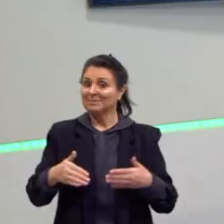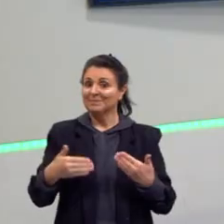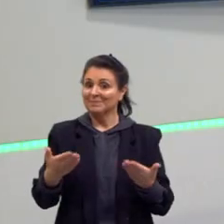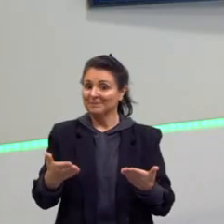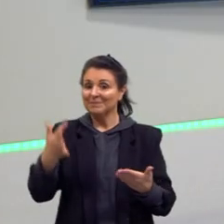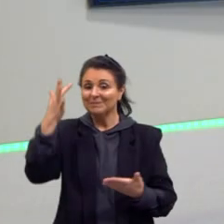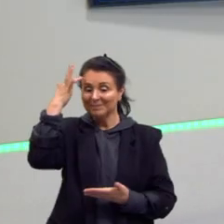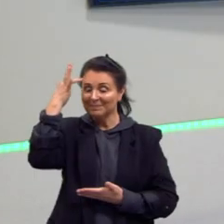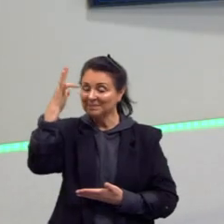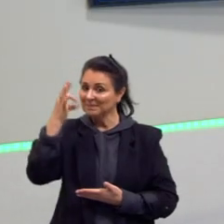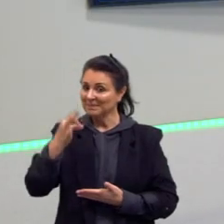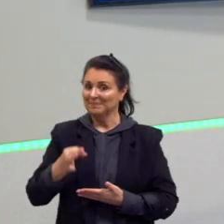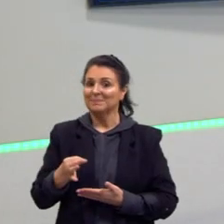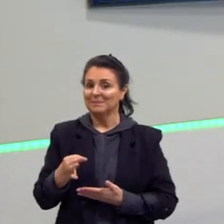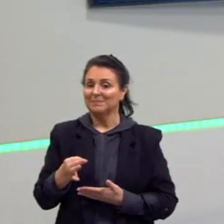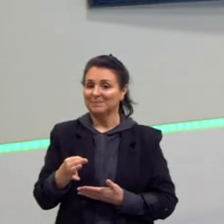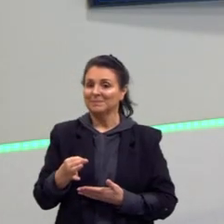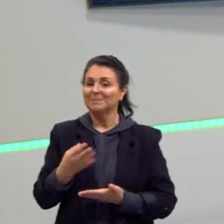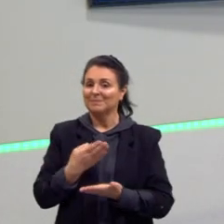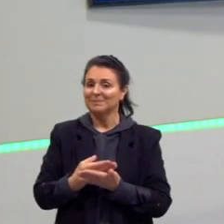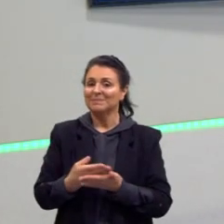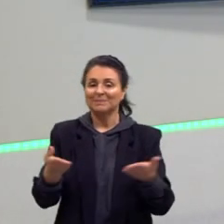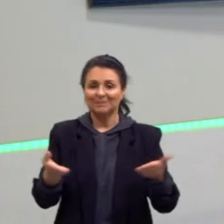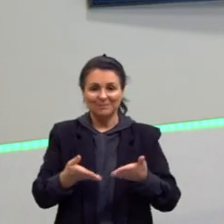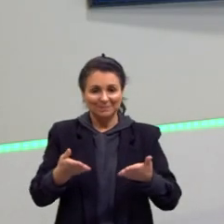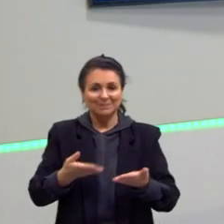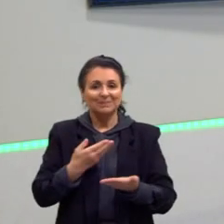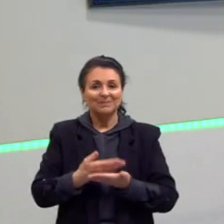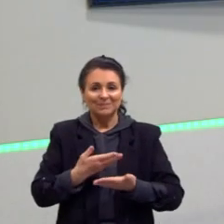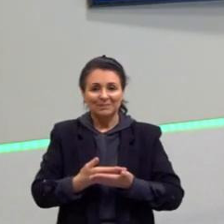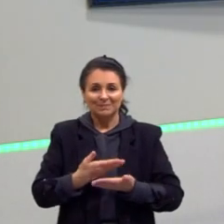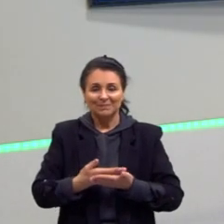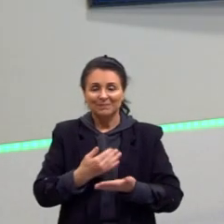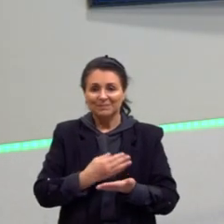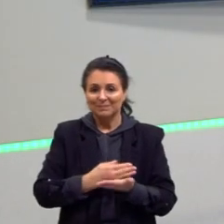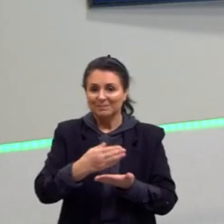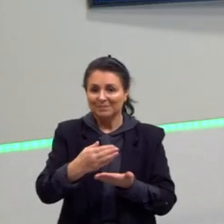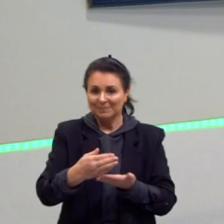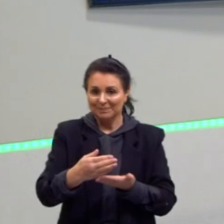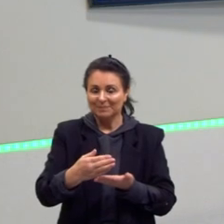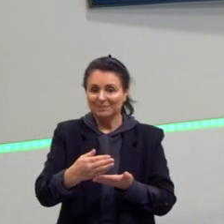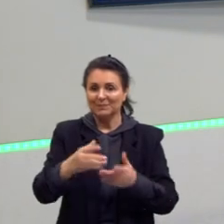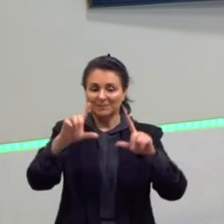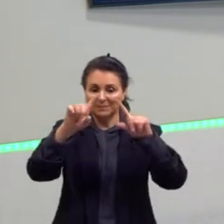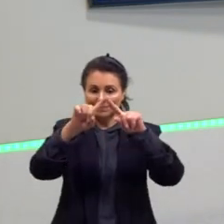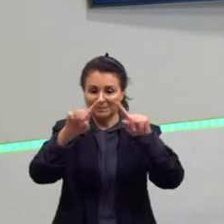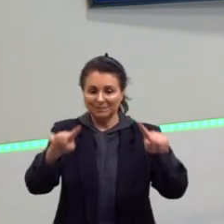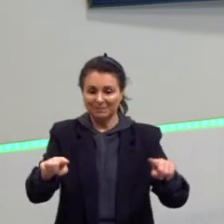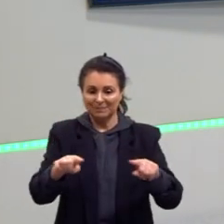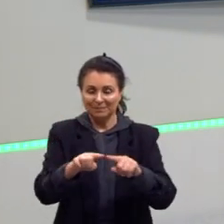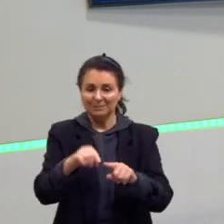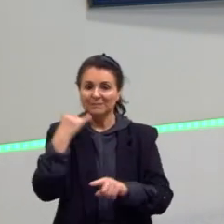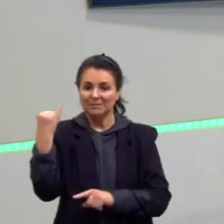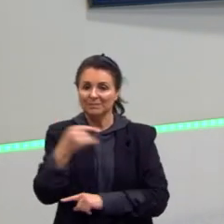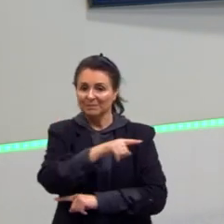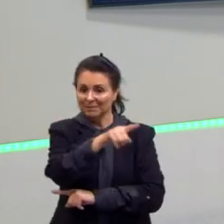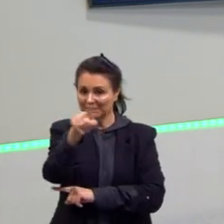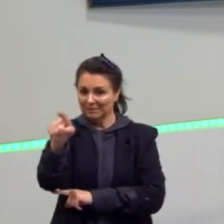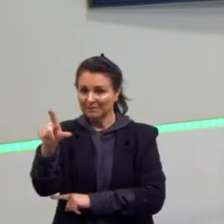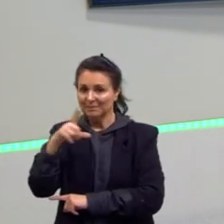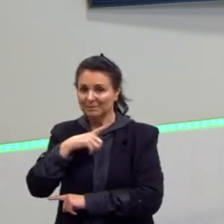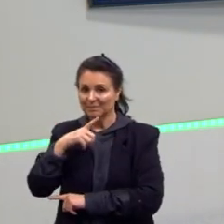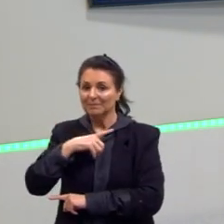gente compreenderam então um pouco da nossa aula de hoje o estudo ali Inicial sobre os triângulos é importante que vocês